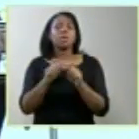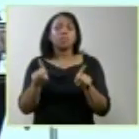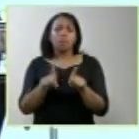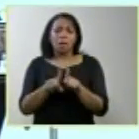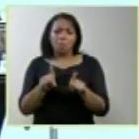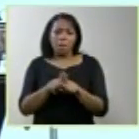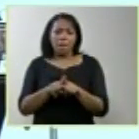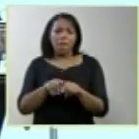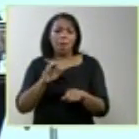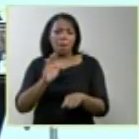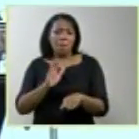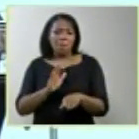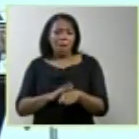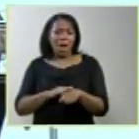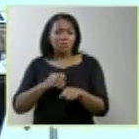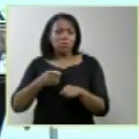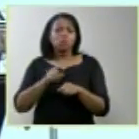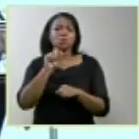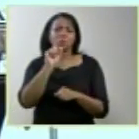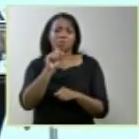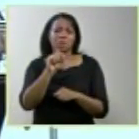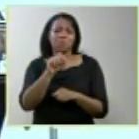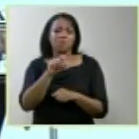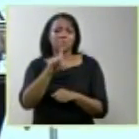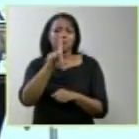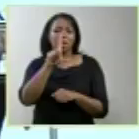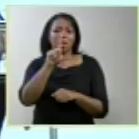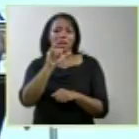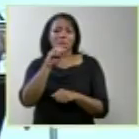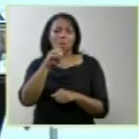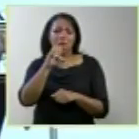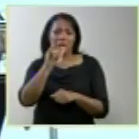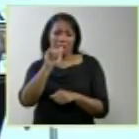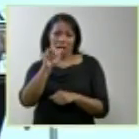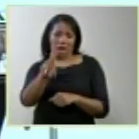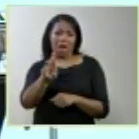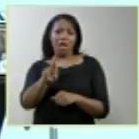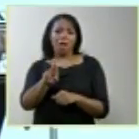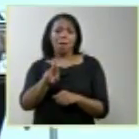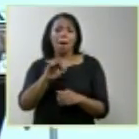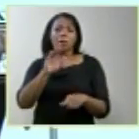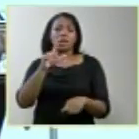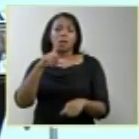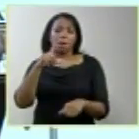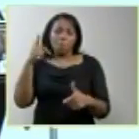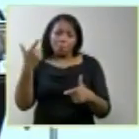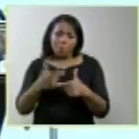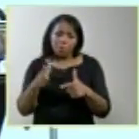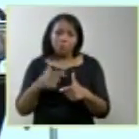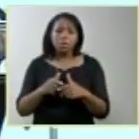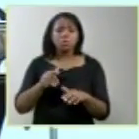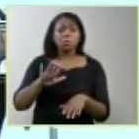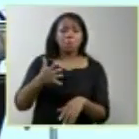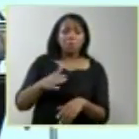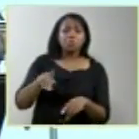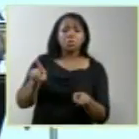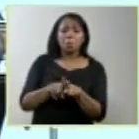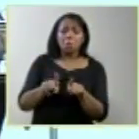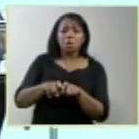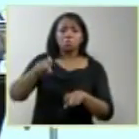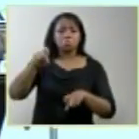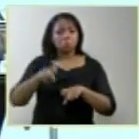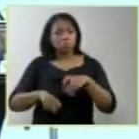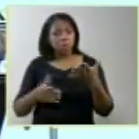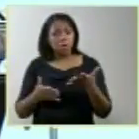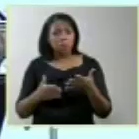daquele limiar de afetados. E depende do sexo. No caso da anencefalia, existe uma